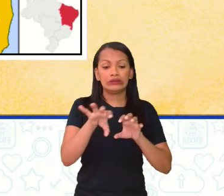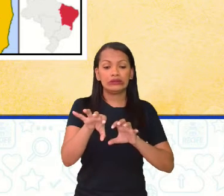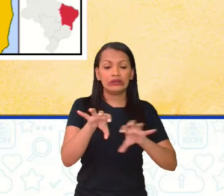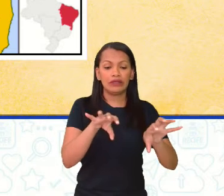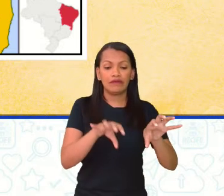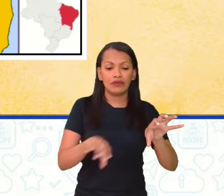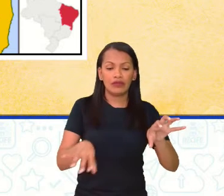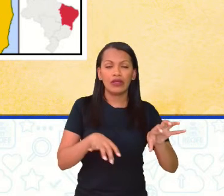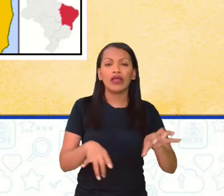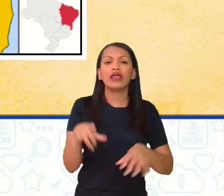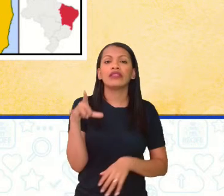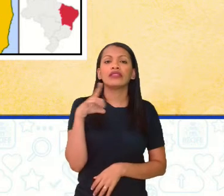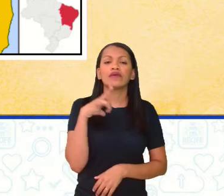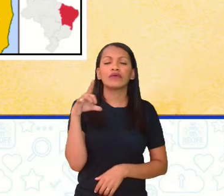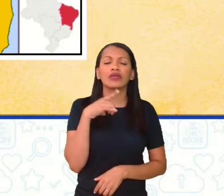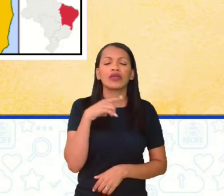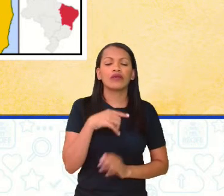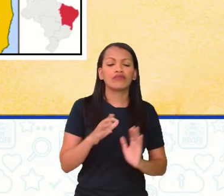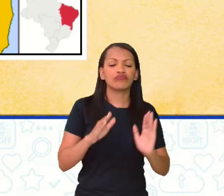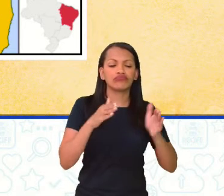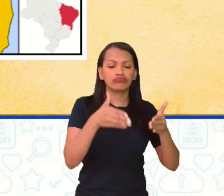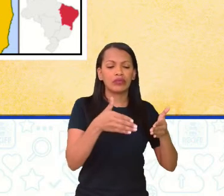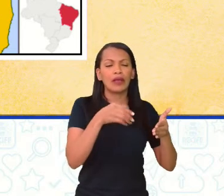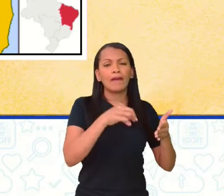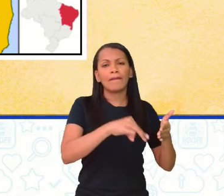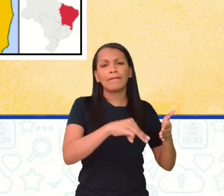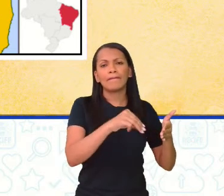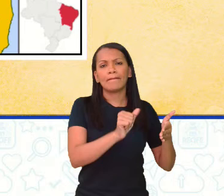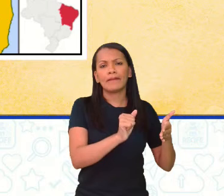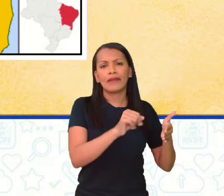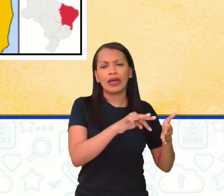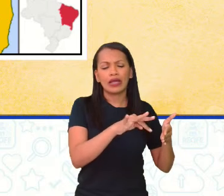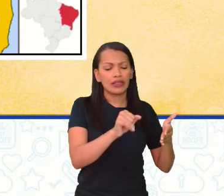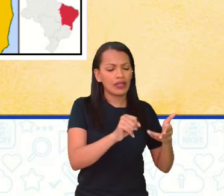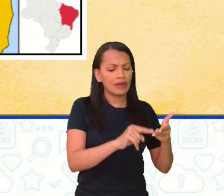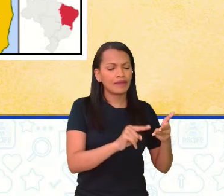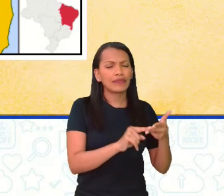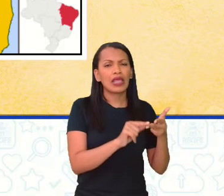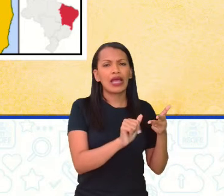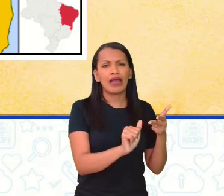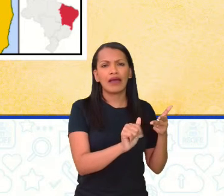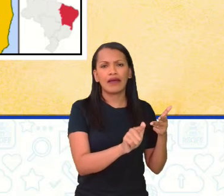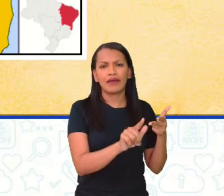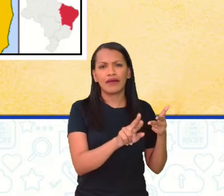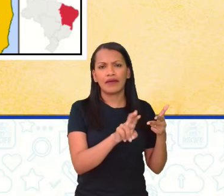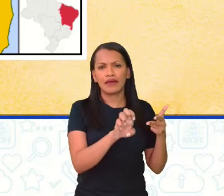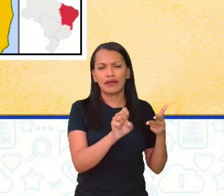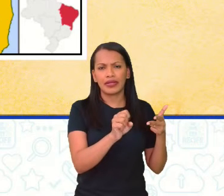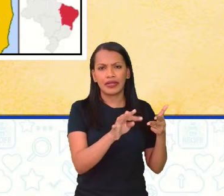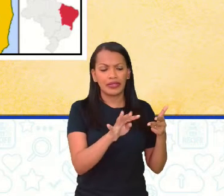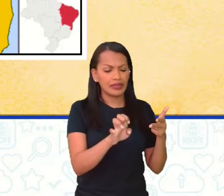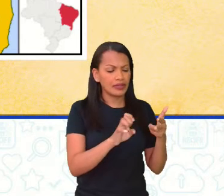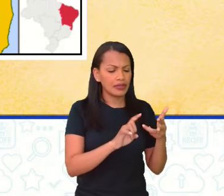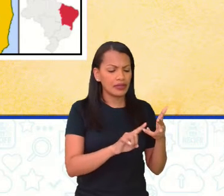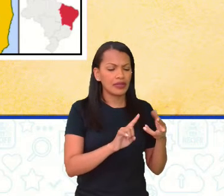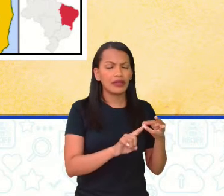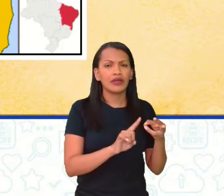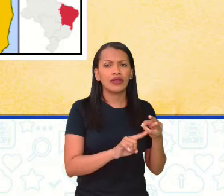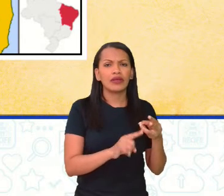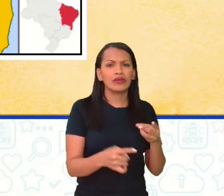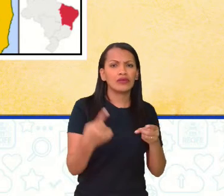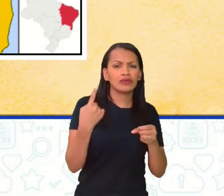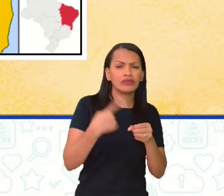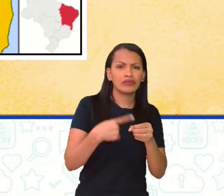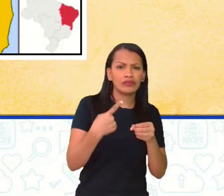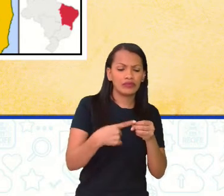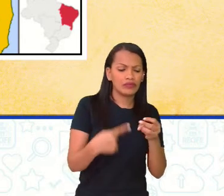vamos ter a zona da mata, nós vamos ter o agreste, nós vamos ter o sertão e nós